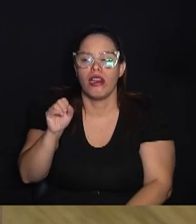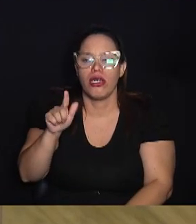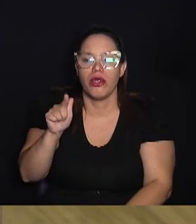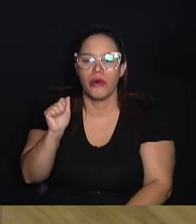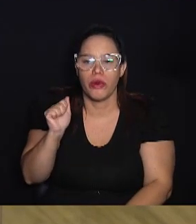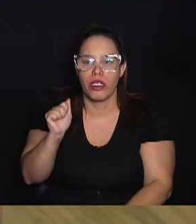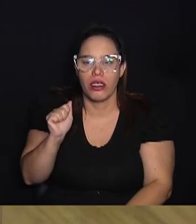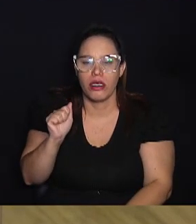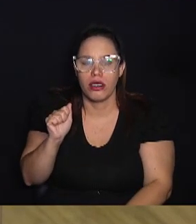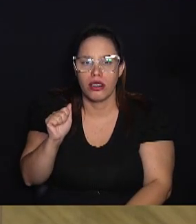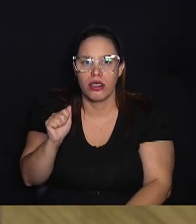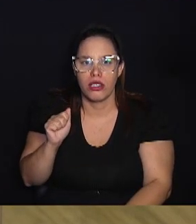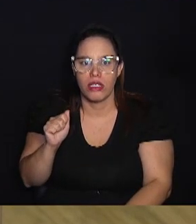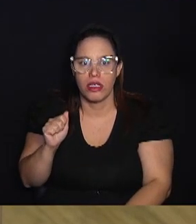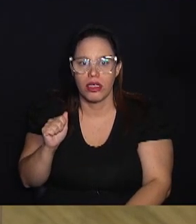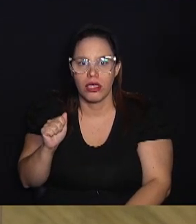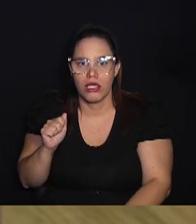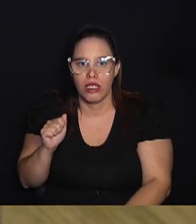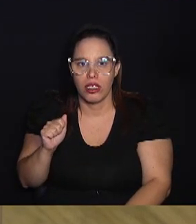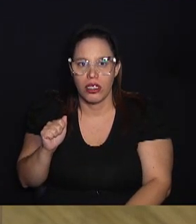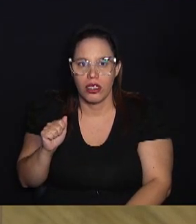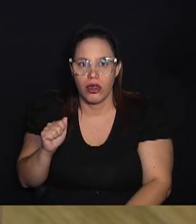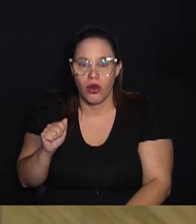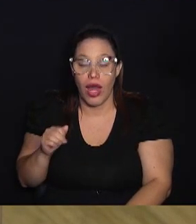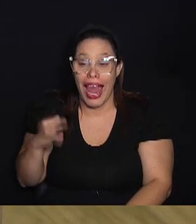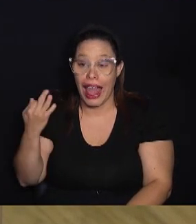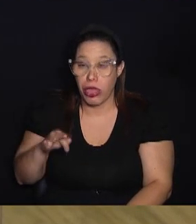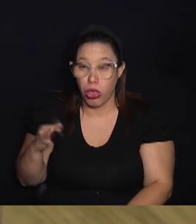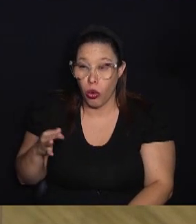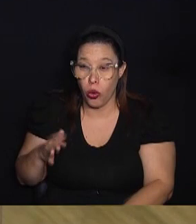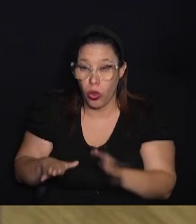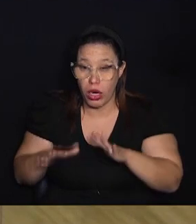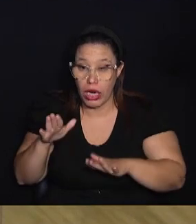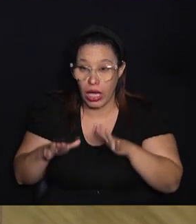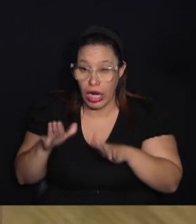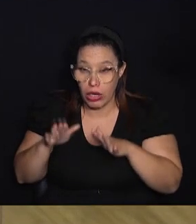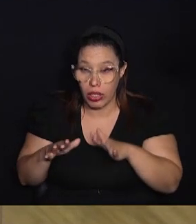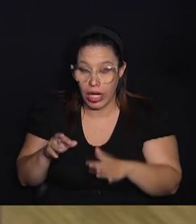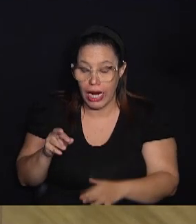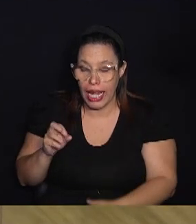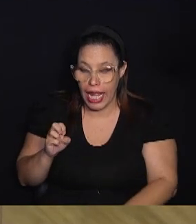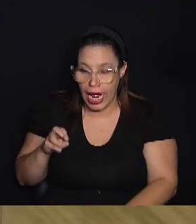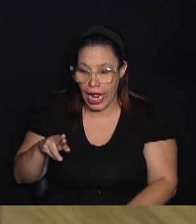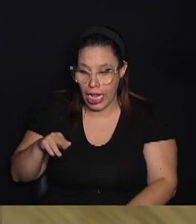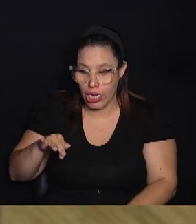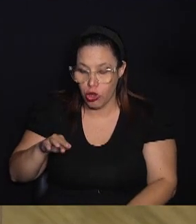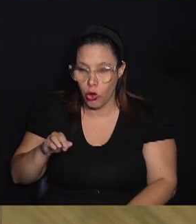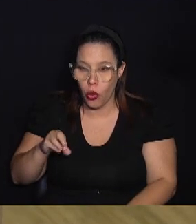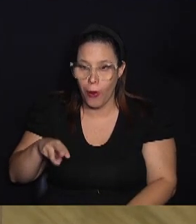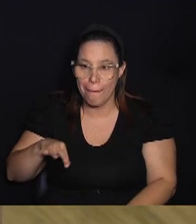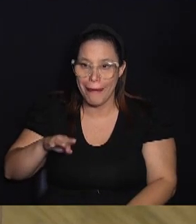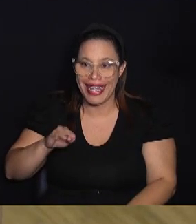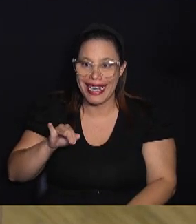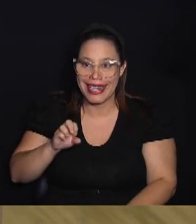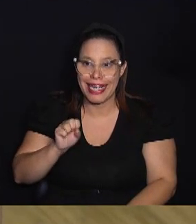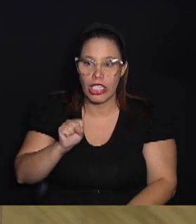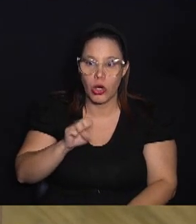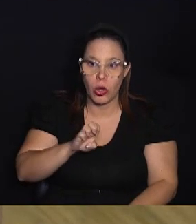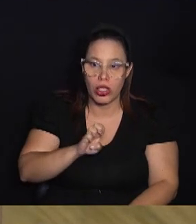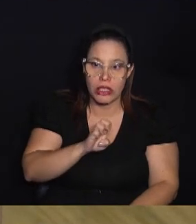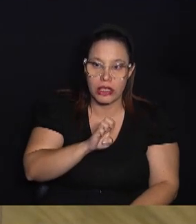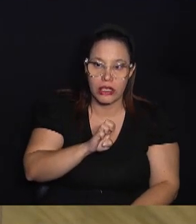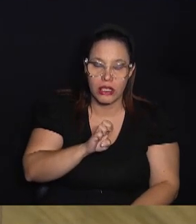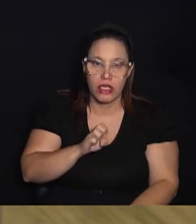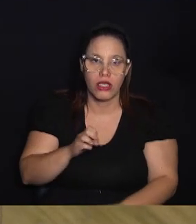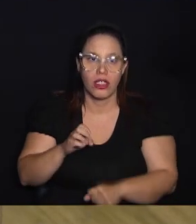tratamento da dor associada à endometriose né Você tá trabalhando com isso e tem até uma eh conclusão